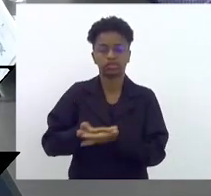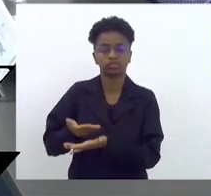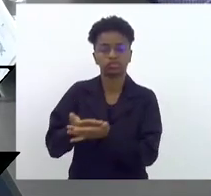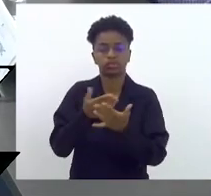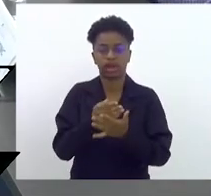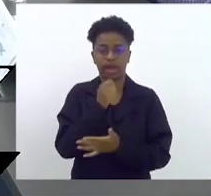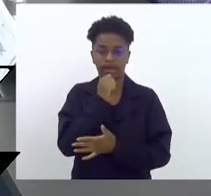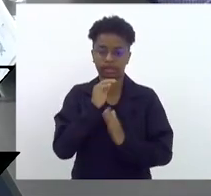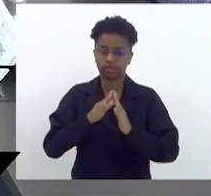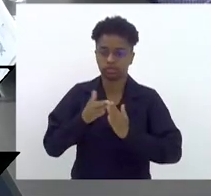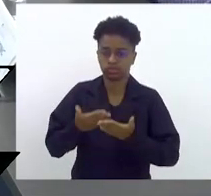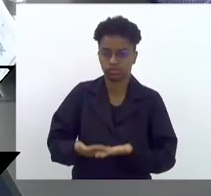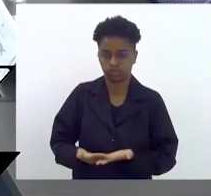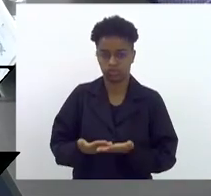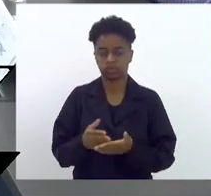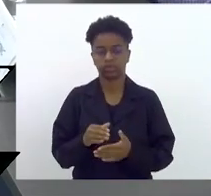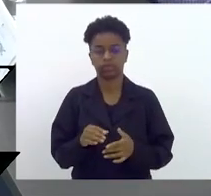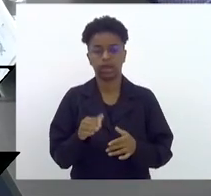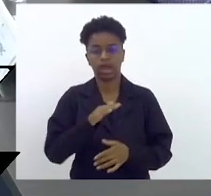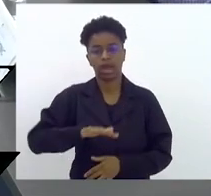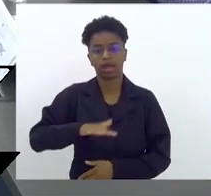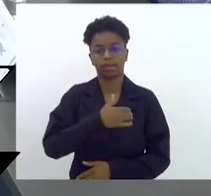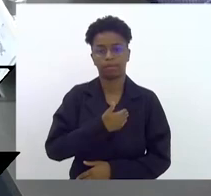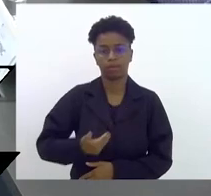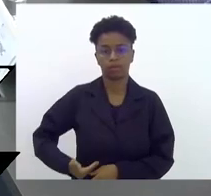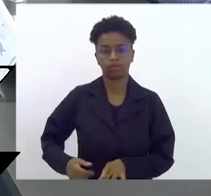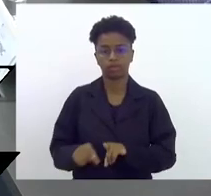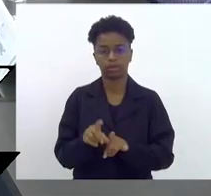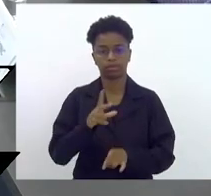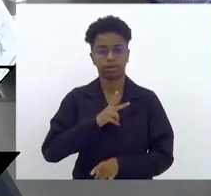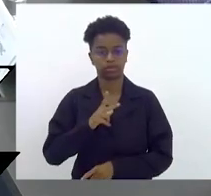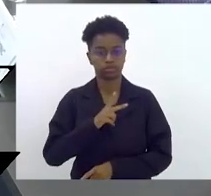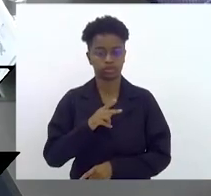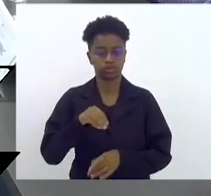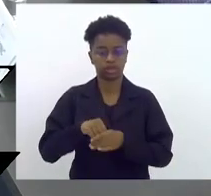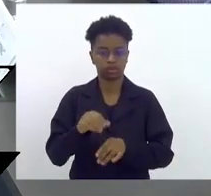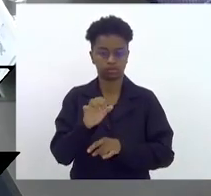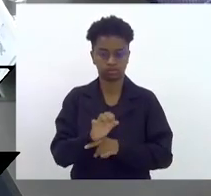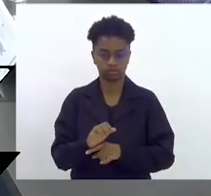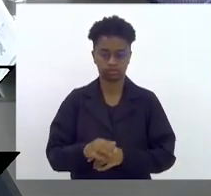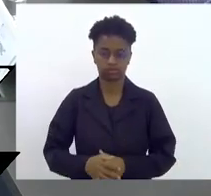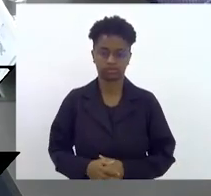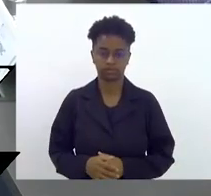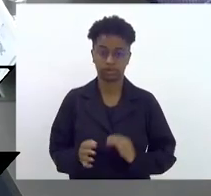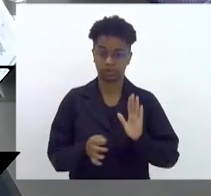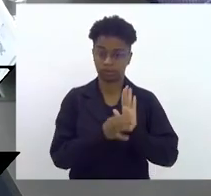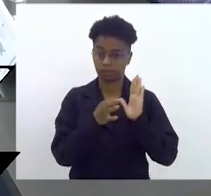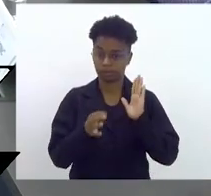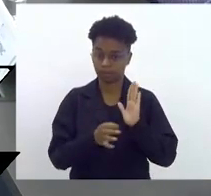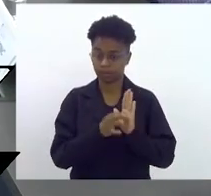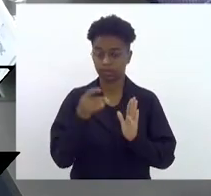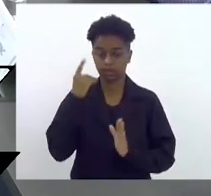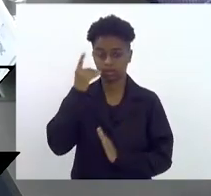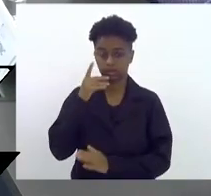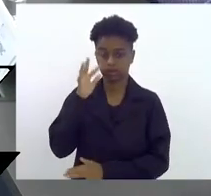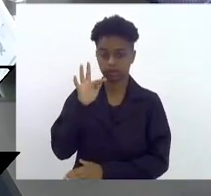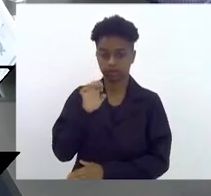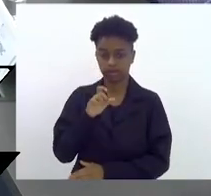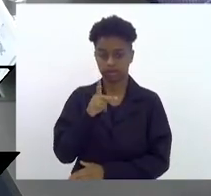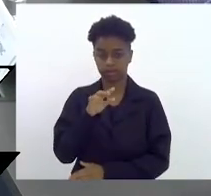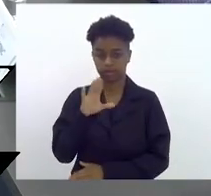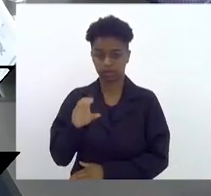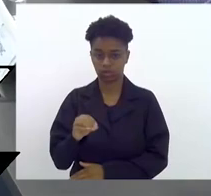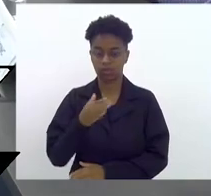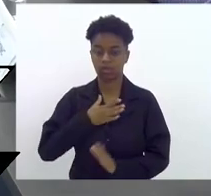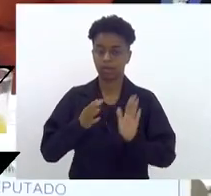matriculados nas instituições de ensino da rede pública e privada no âmbito do estado para parecer Deputado Filipinho Harris